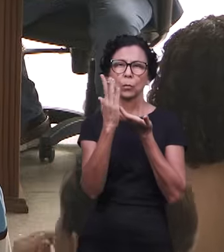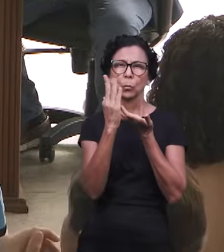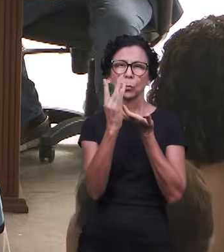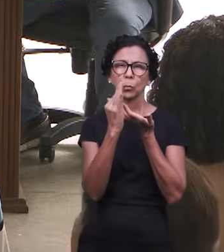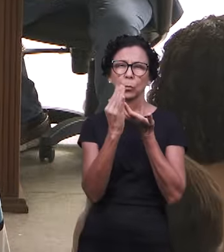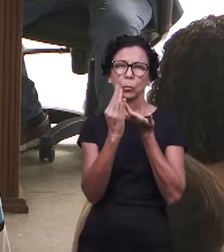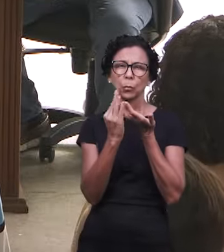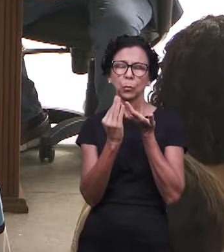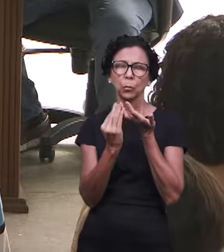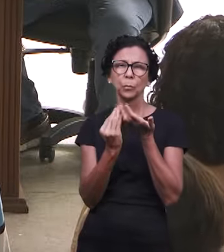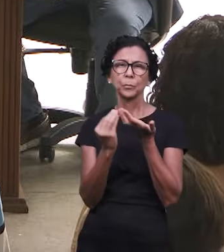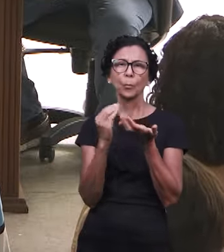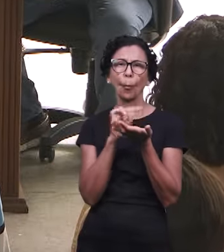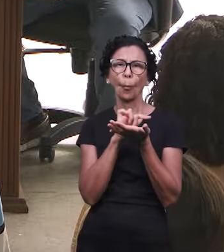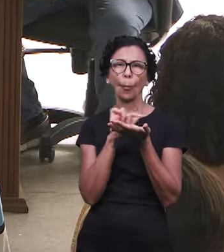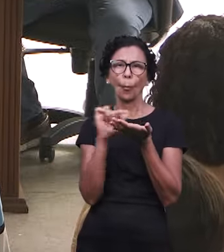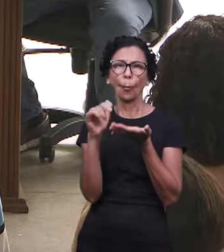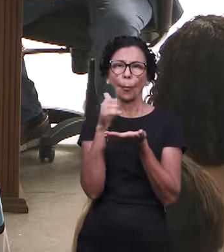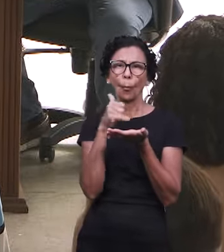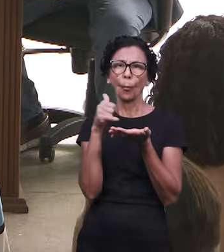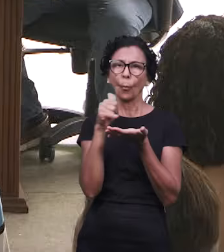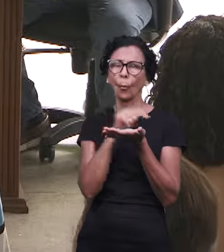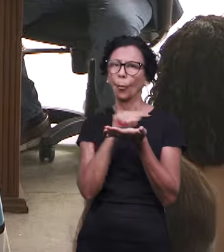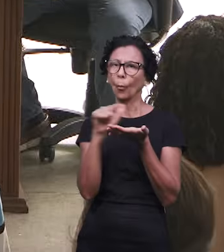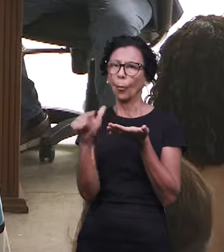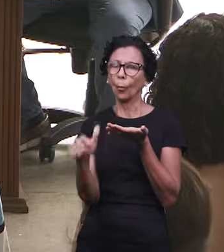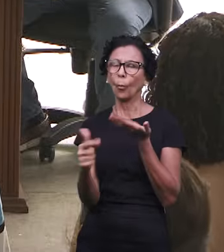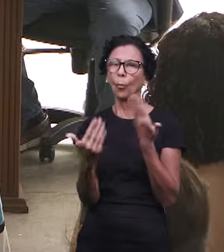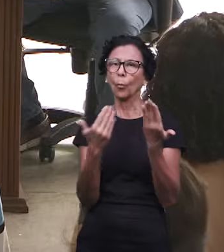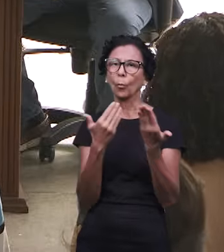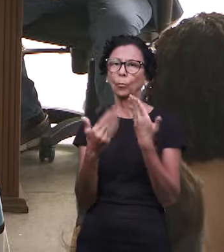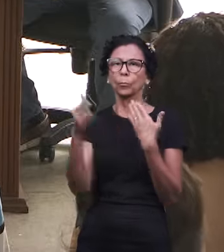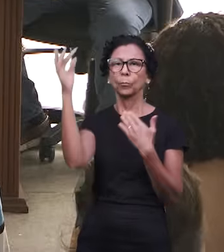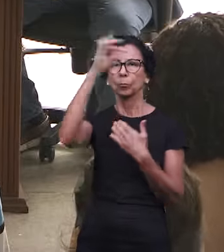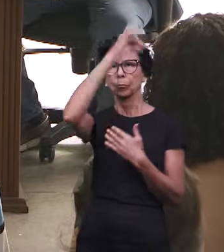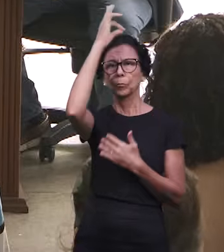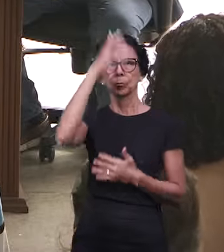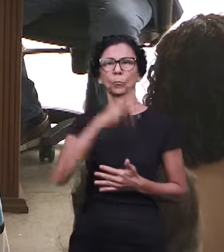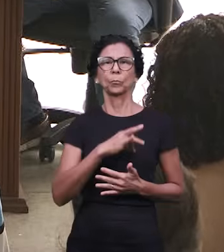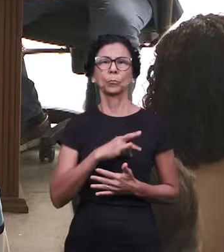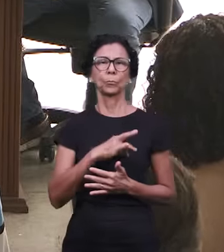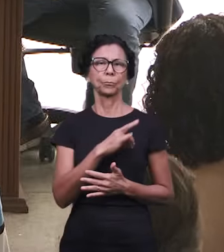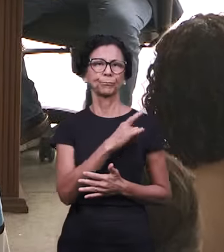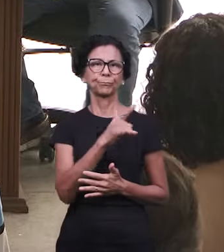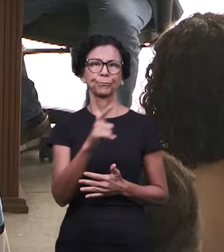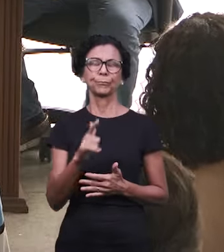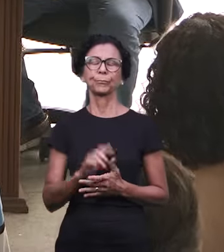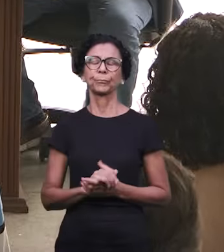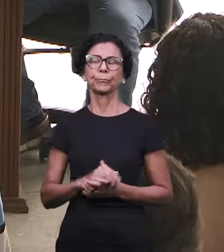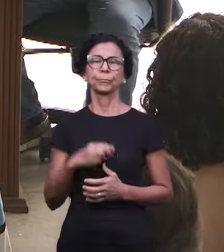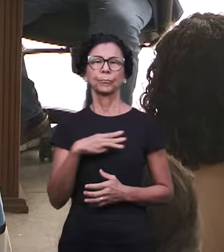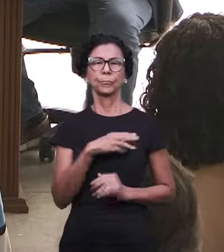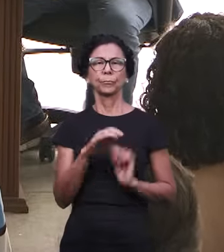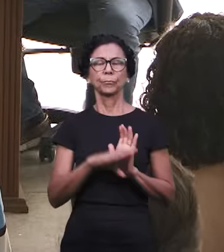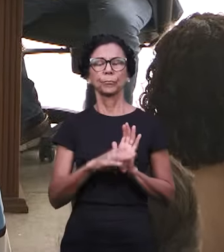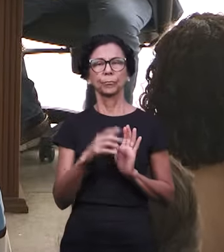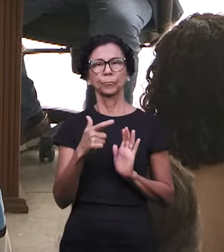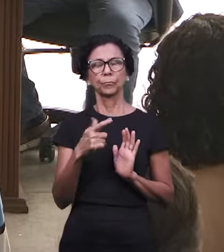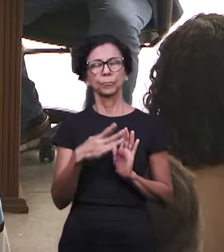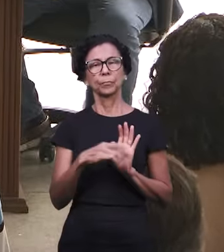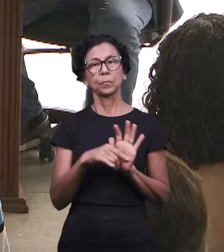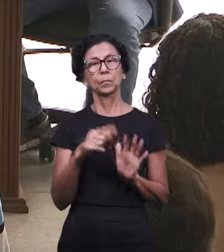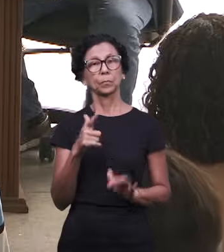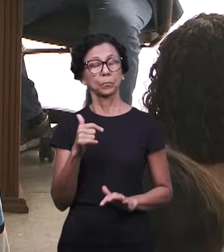óleo, sem a presença do Espírito Santo, ou seja, não tinha como identificar quem não tem o Espírito Santo. Aqui vamos ler aqui Mateus 24,